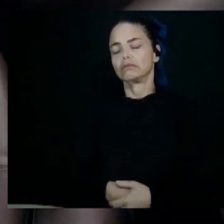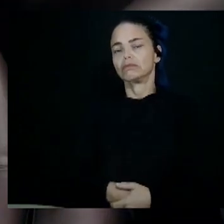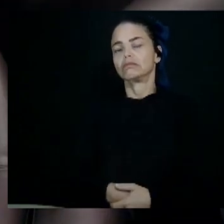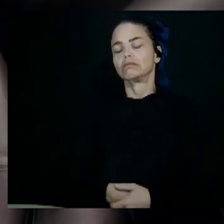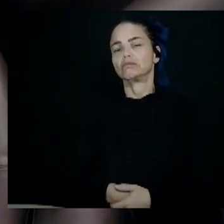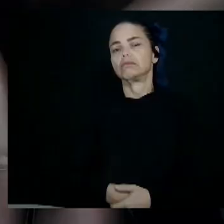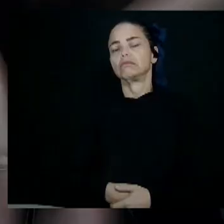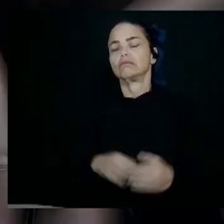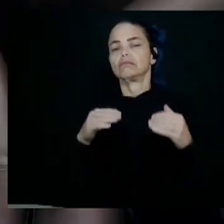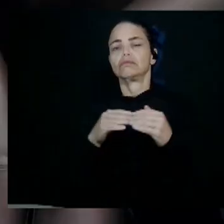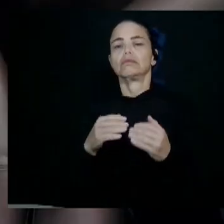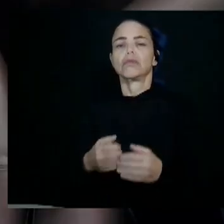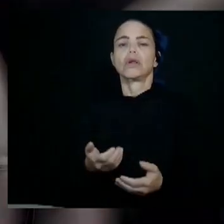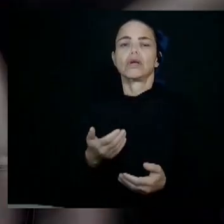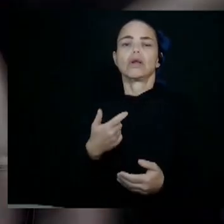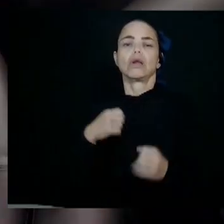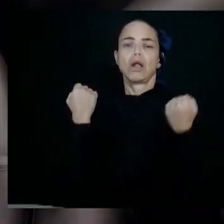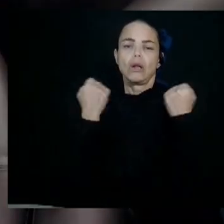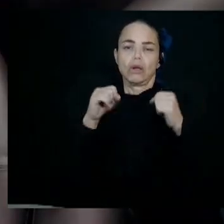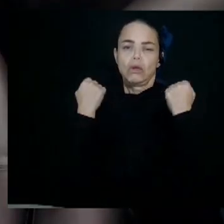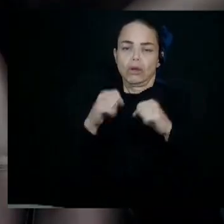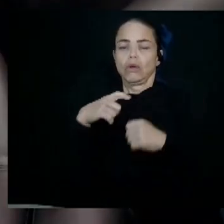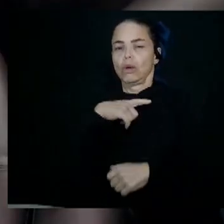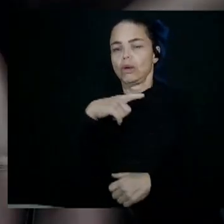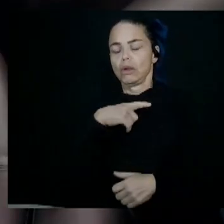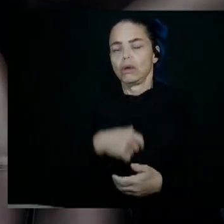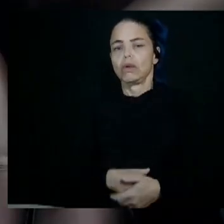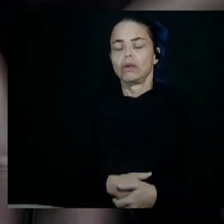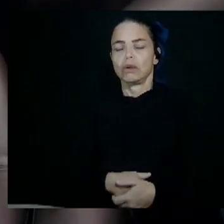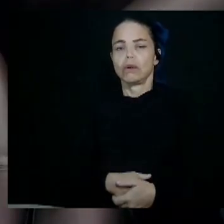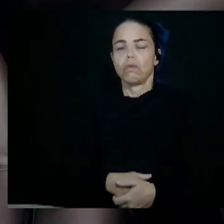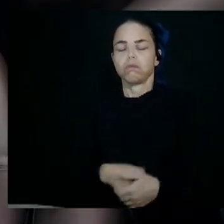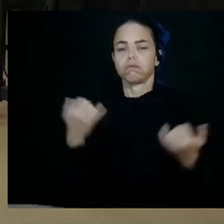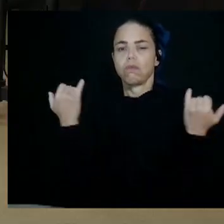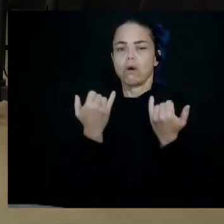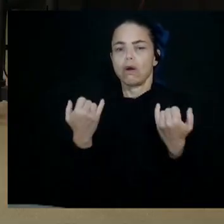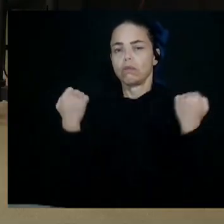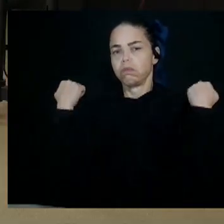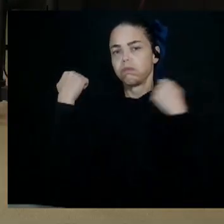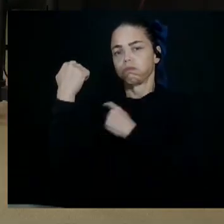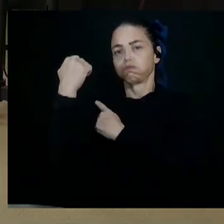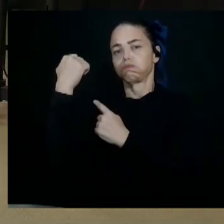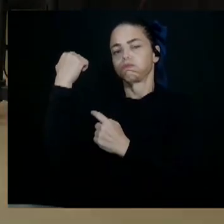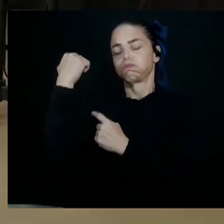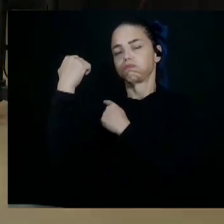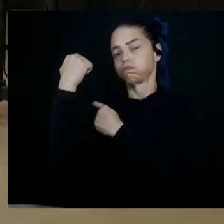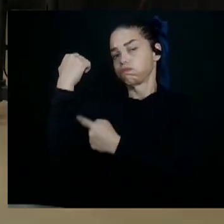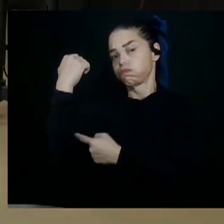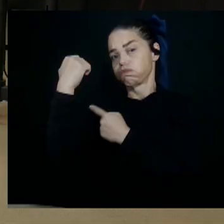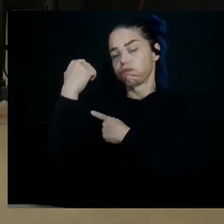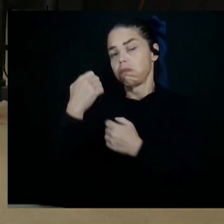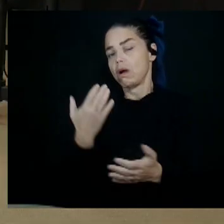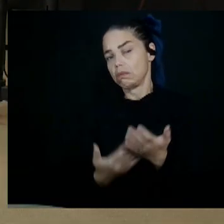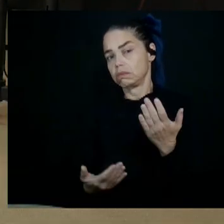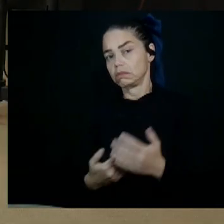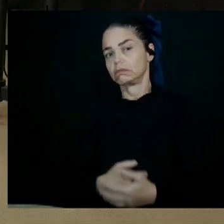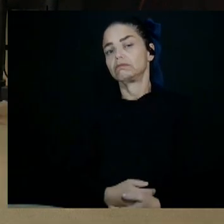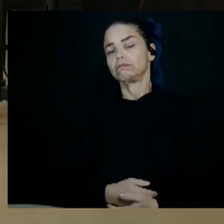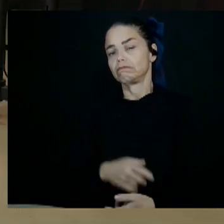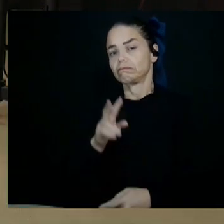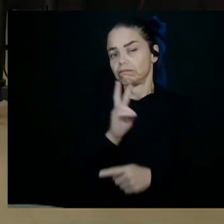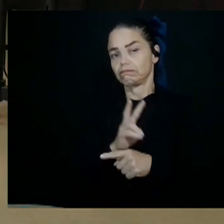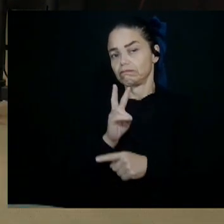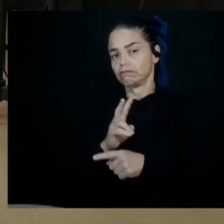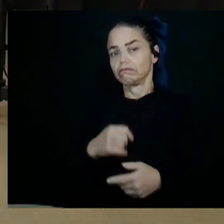adequado, ela treina, ela tem bastante massa magra, bastante músculo, ela não quer perder? A gente precisa ter cuidado, fazer